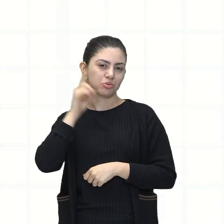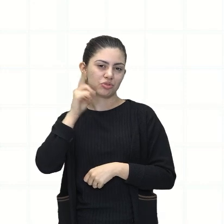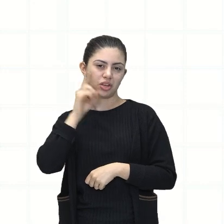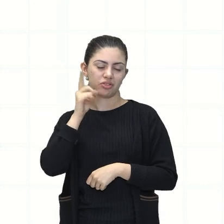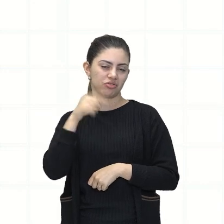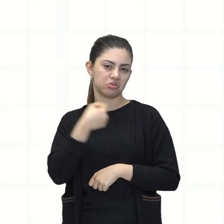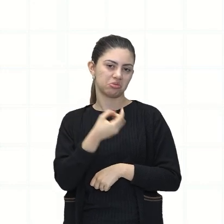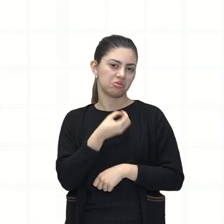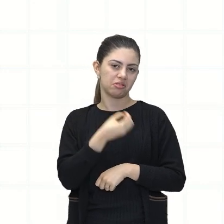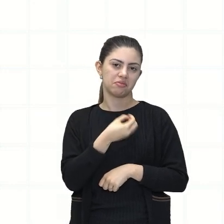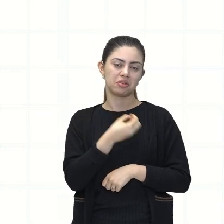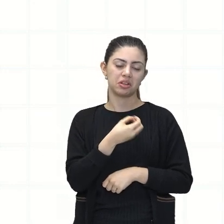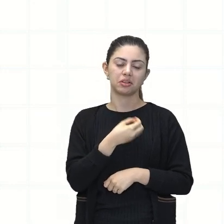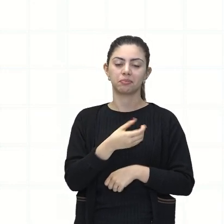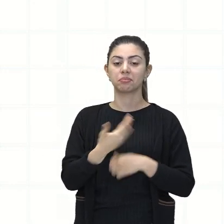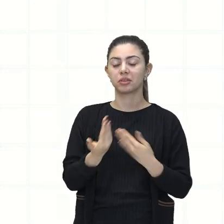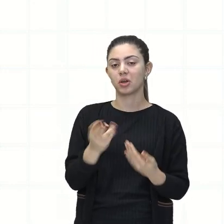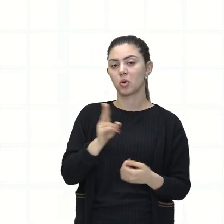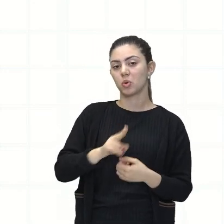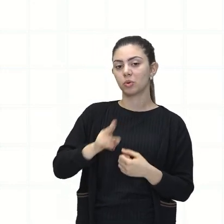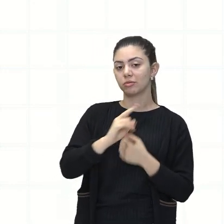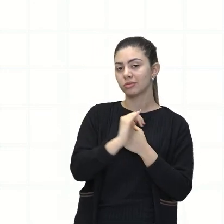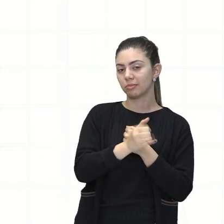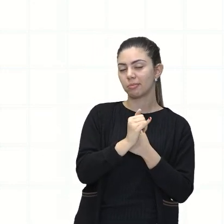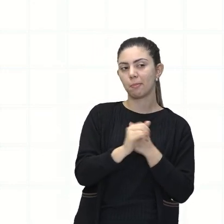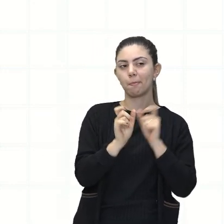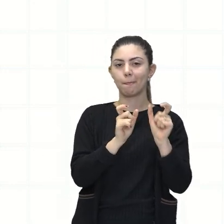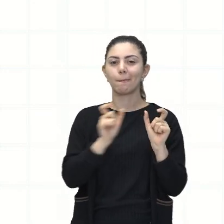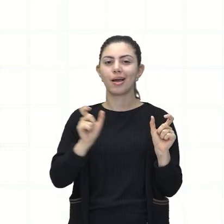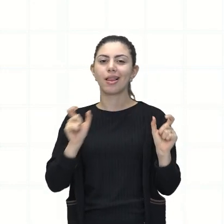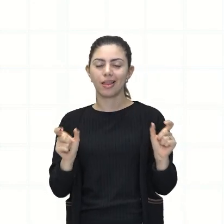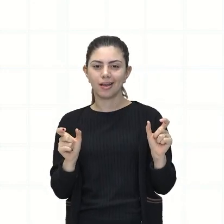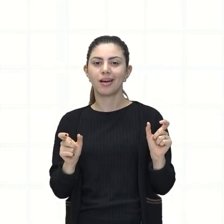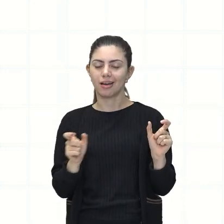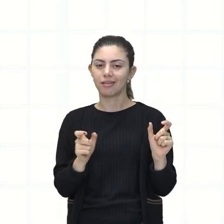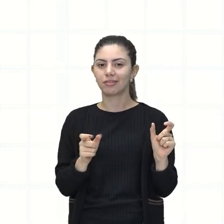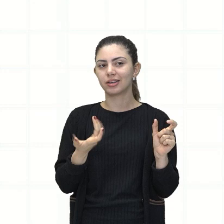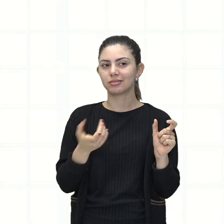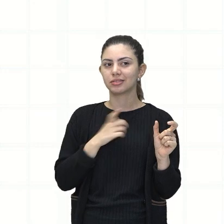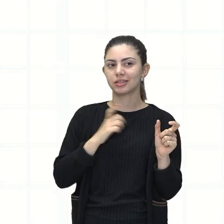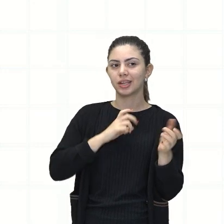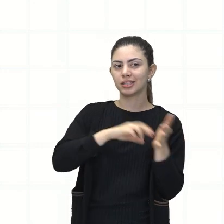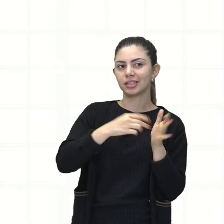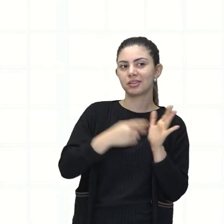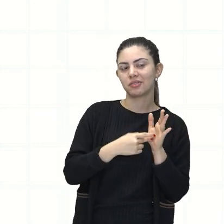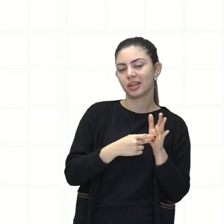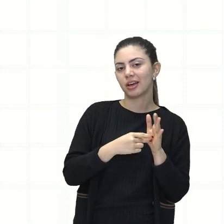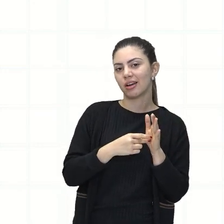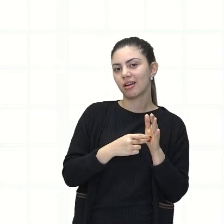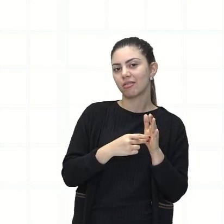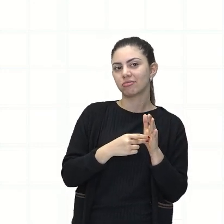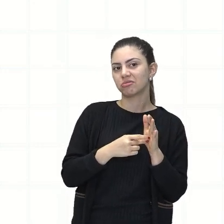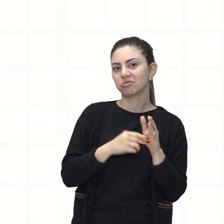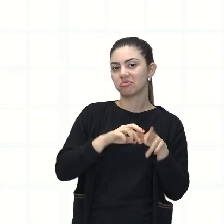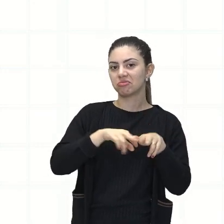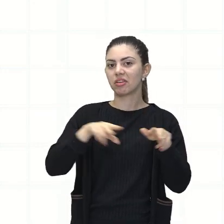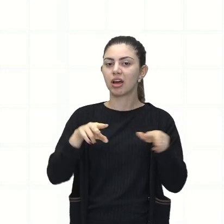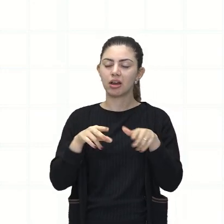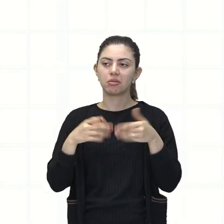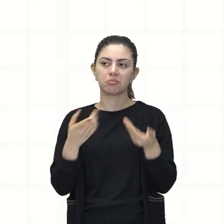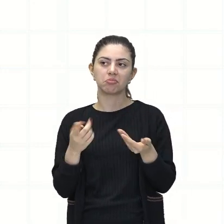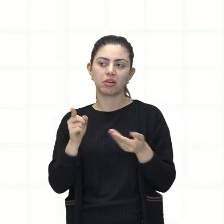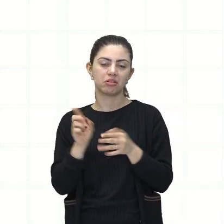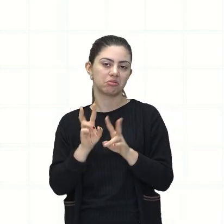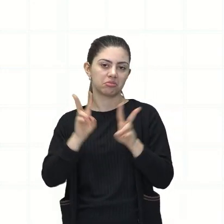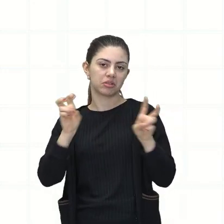dia. Então, ele utiliza várias palavras, né, irônicas a respeito de tal fato, né? E